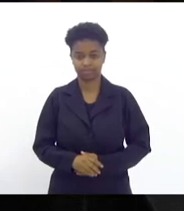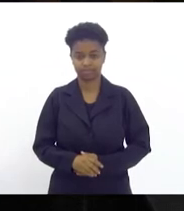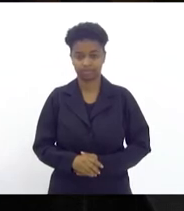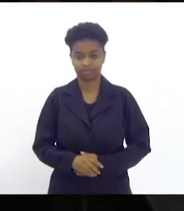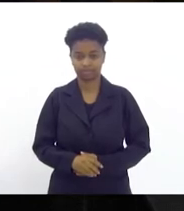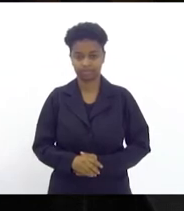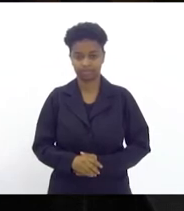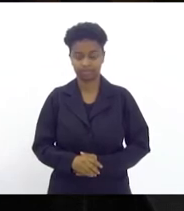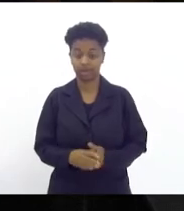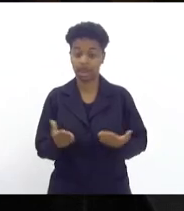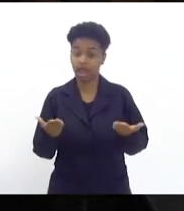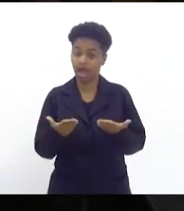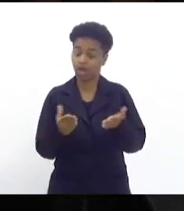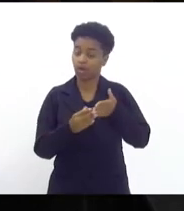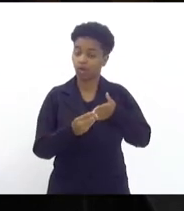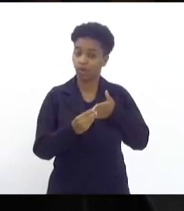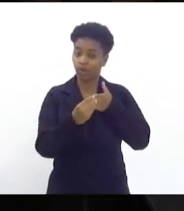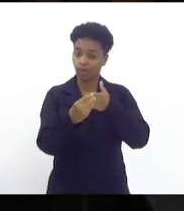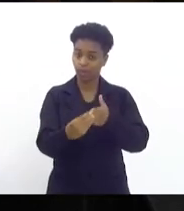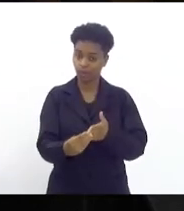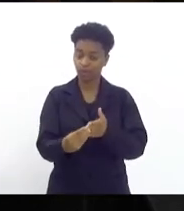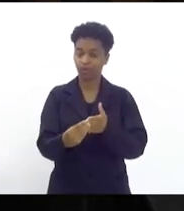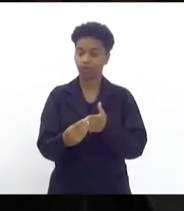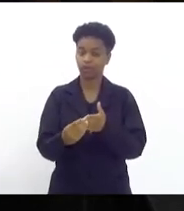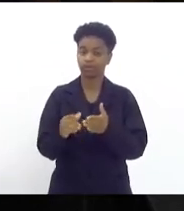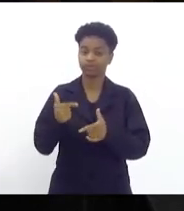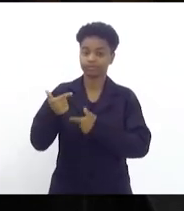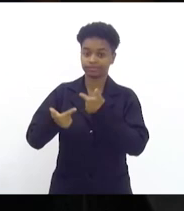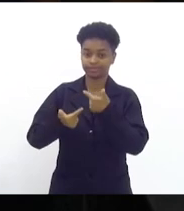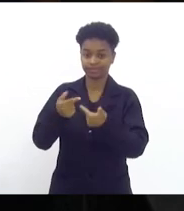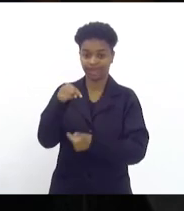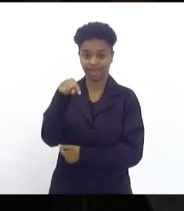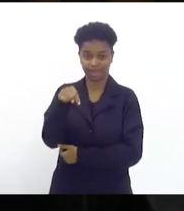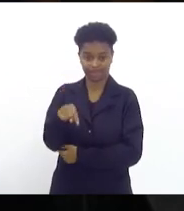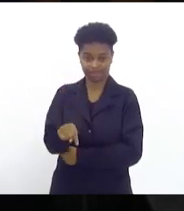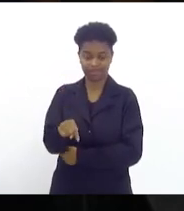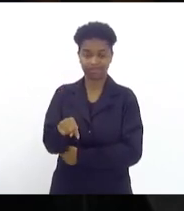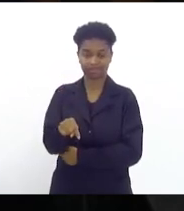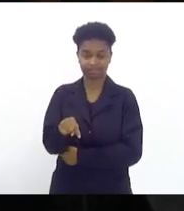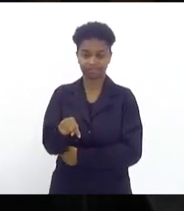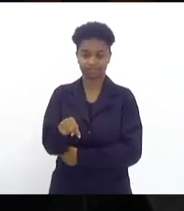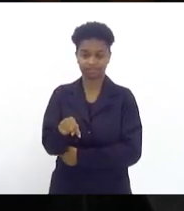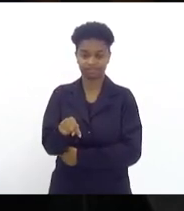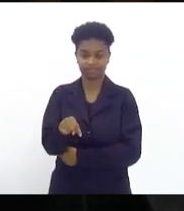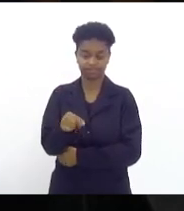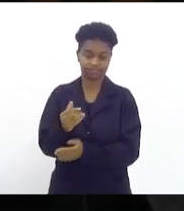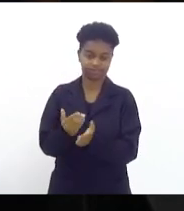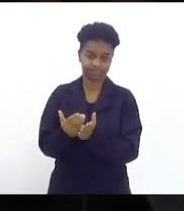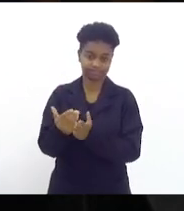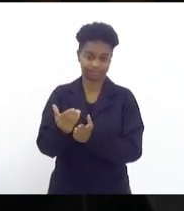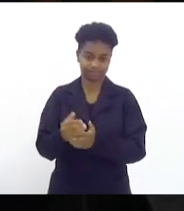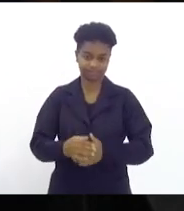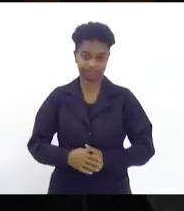conduzindo aqui os trabalhos iniciais